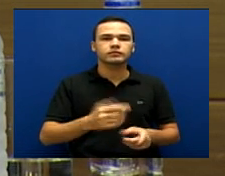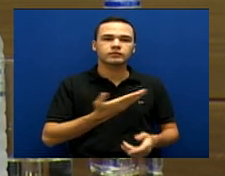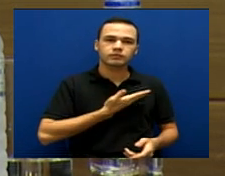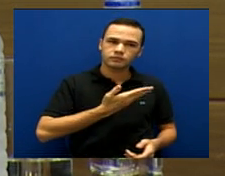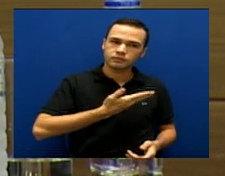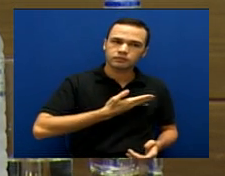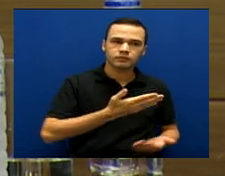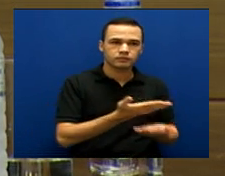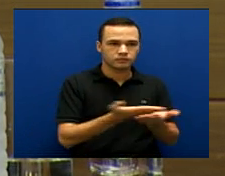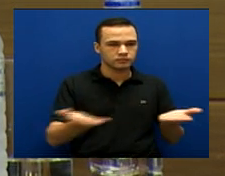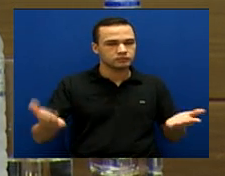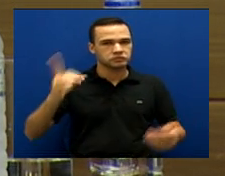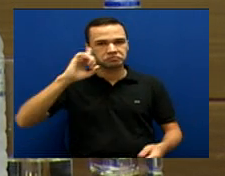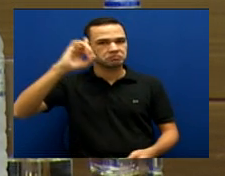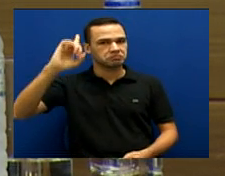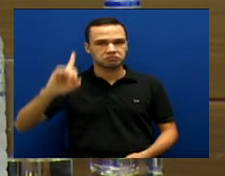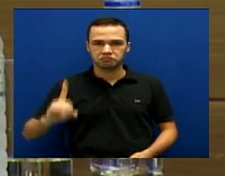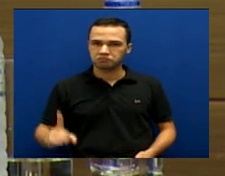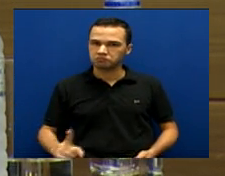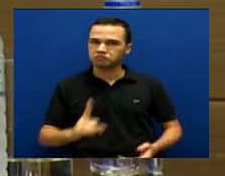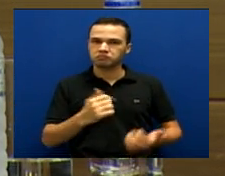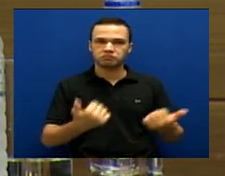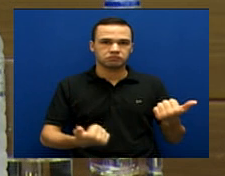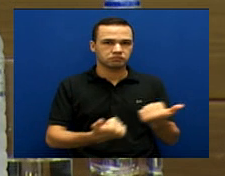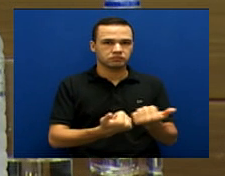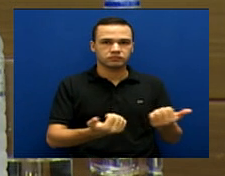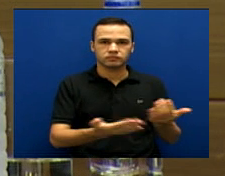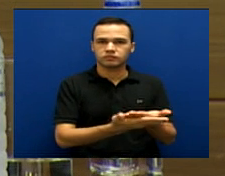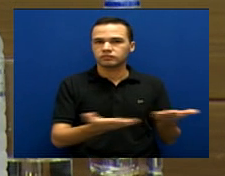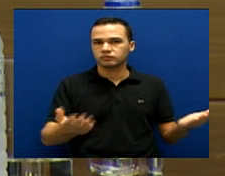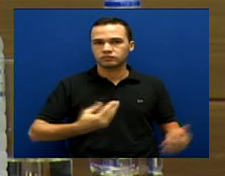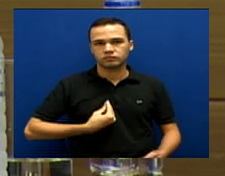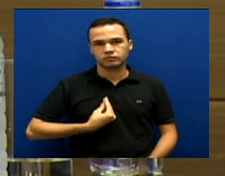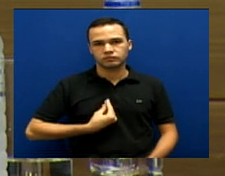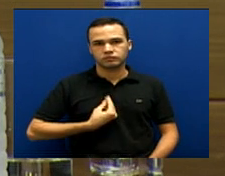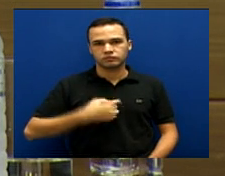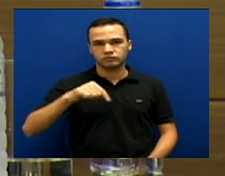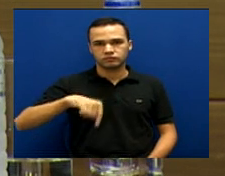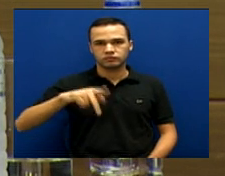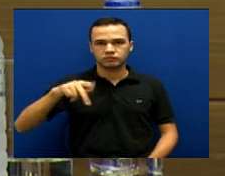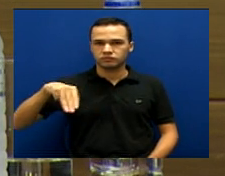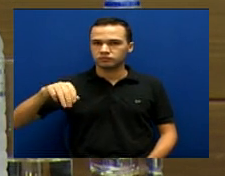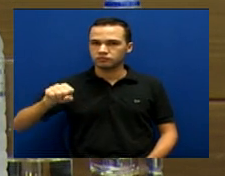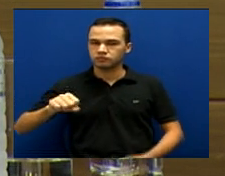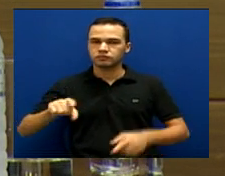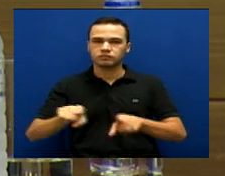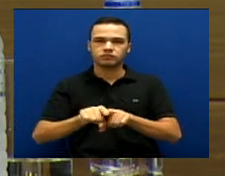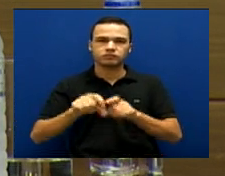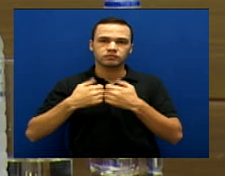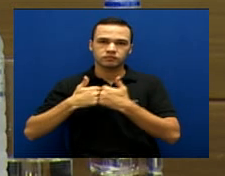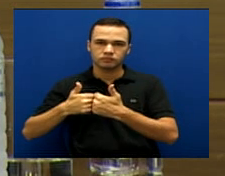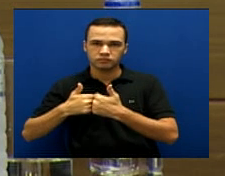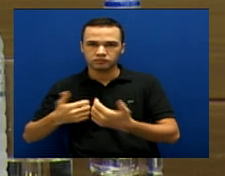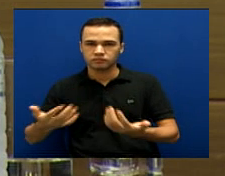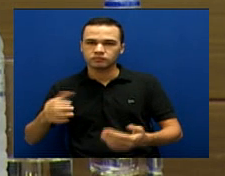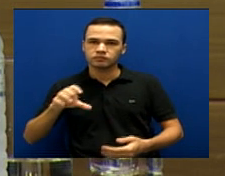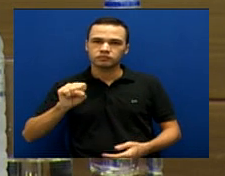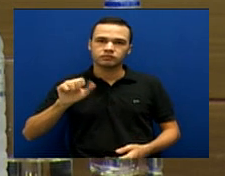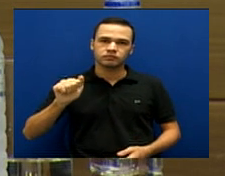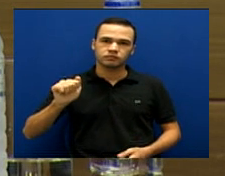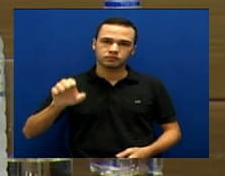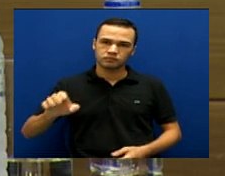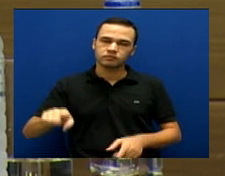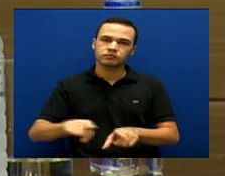assessores diretores é presença aqui em da pmse sai urbs e funserv